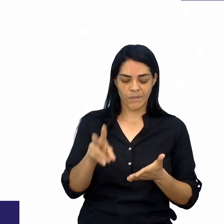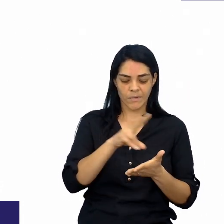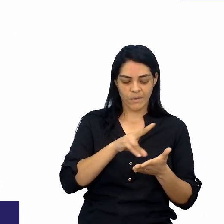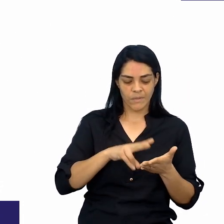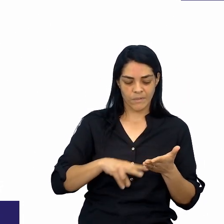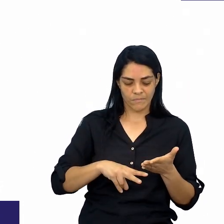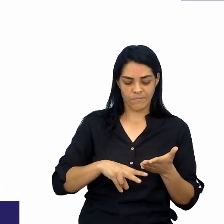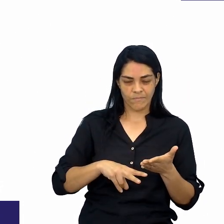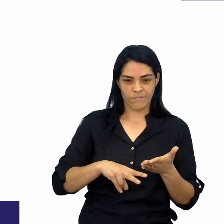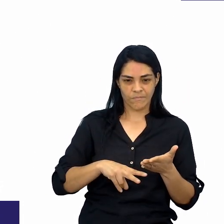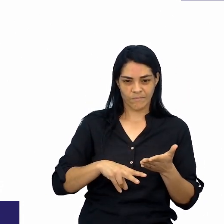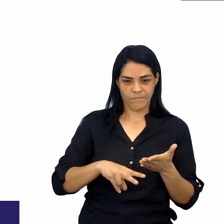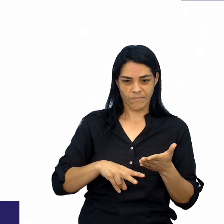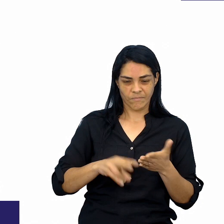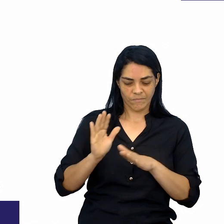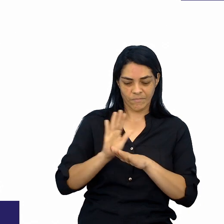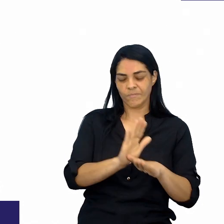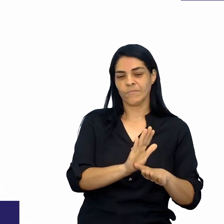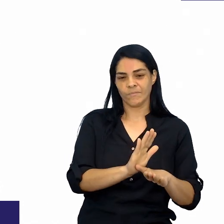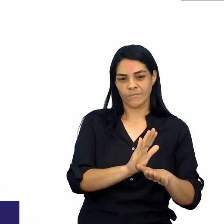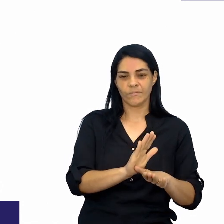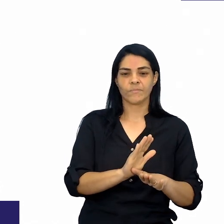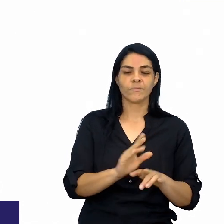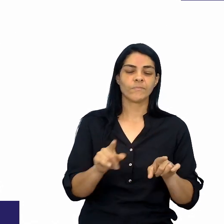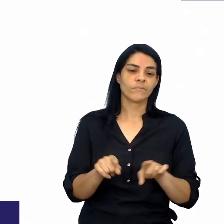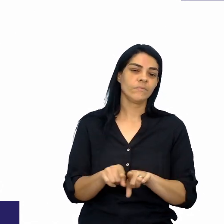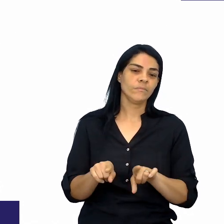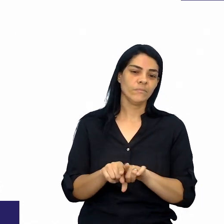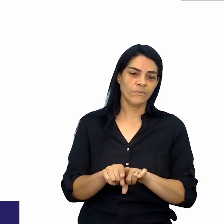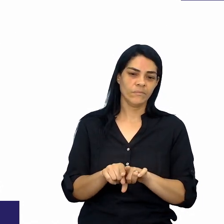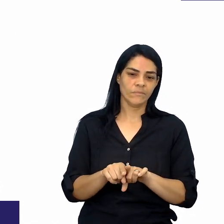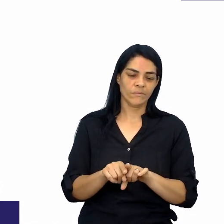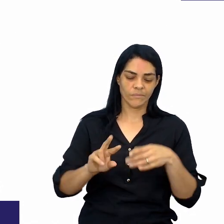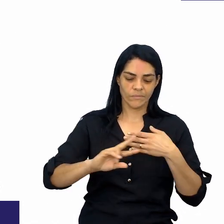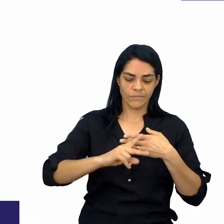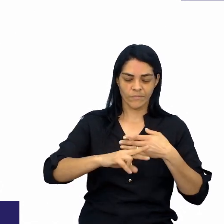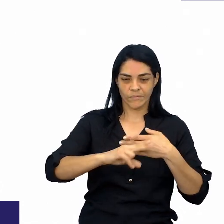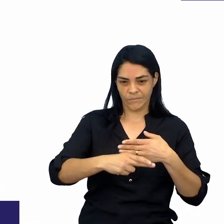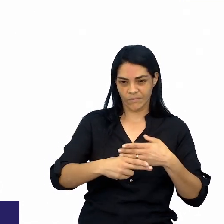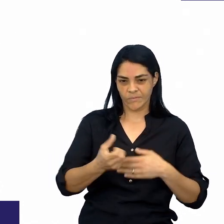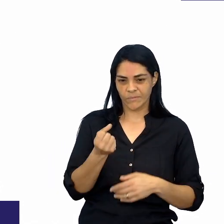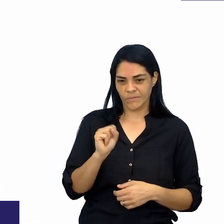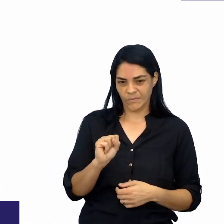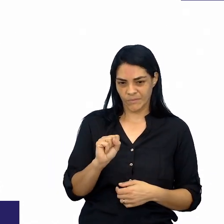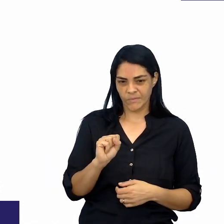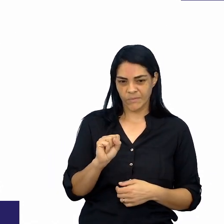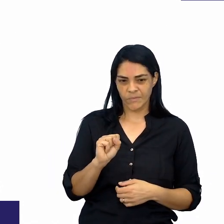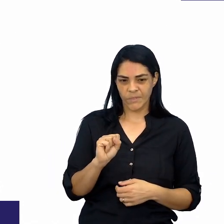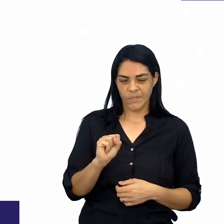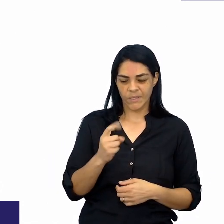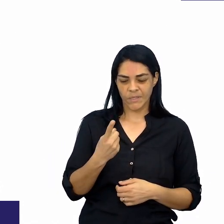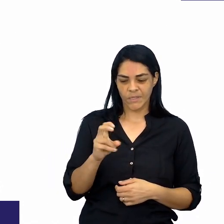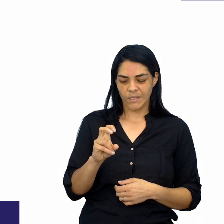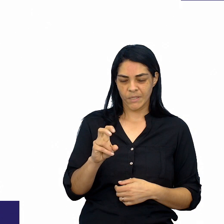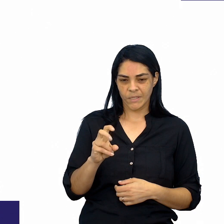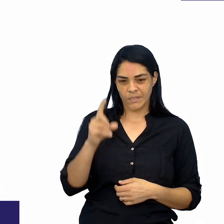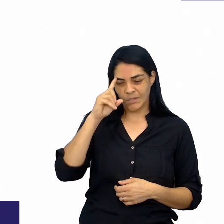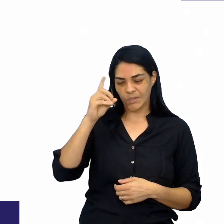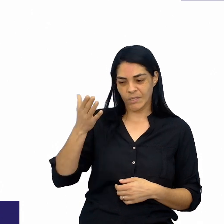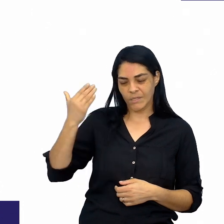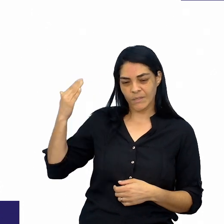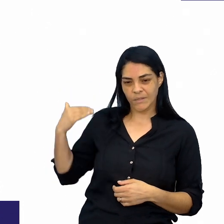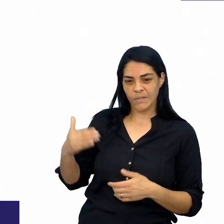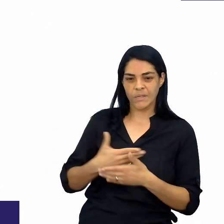leitura colaborativa. E, na sequência didática 8, 15 dias atrás,